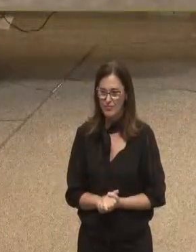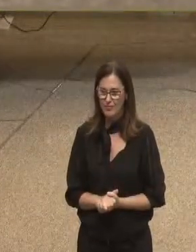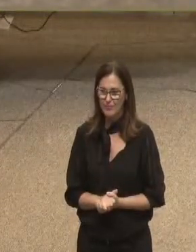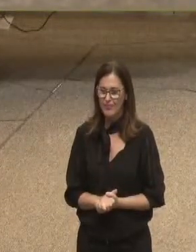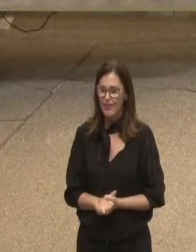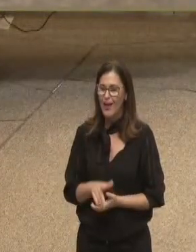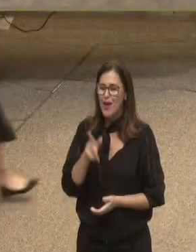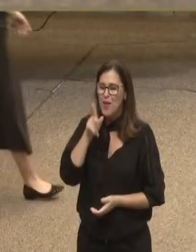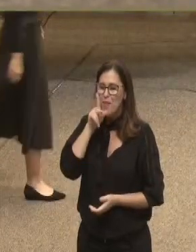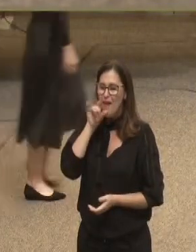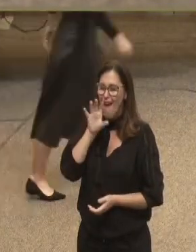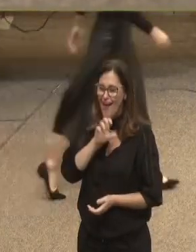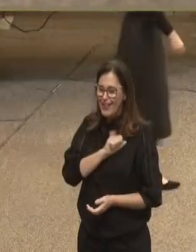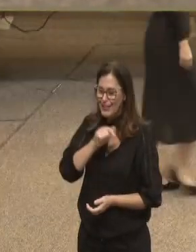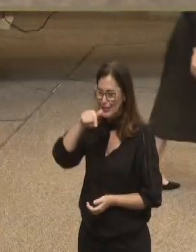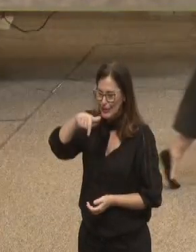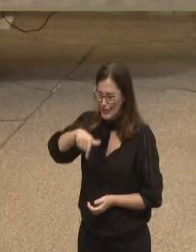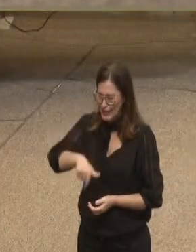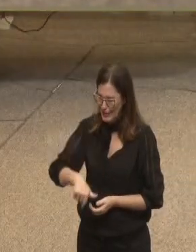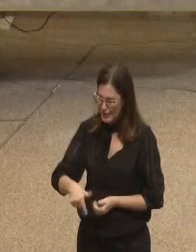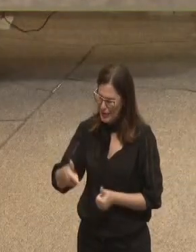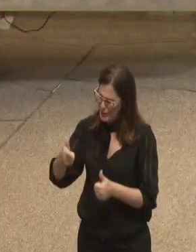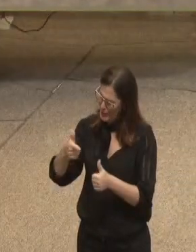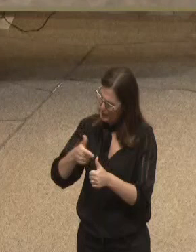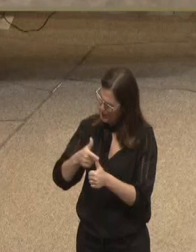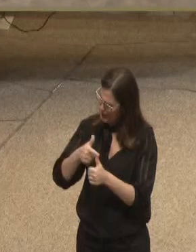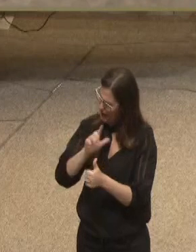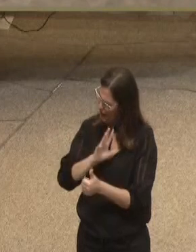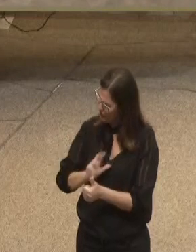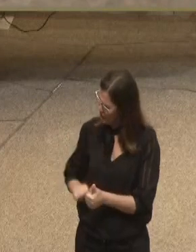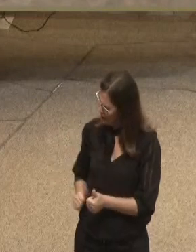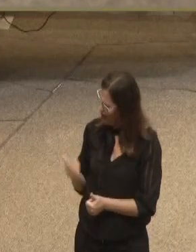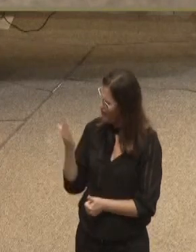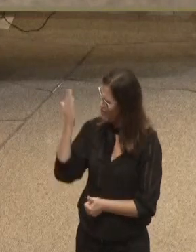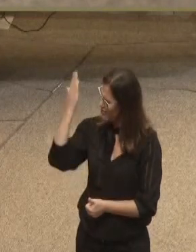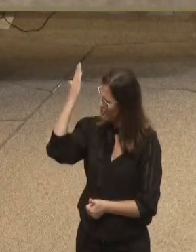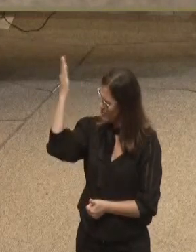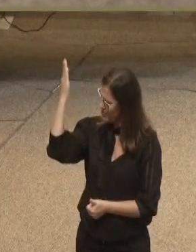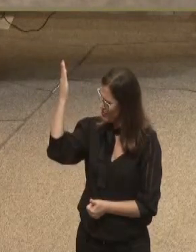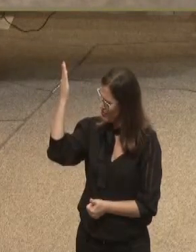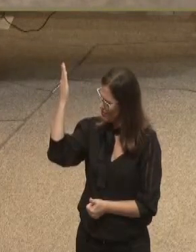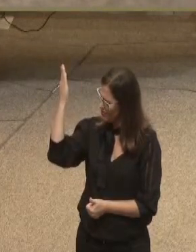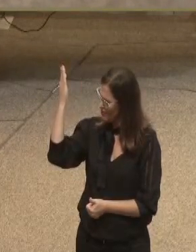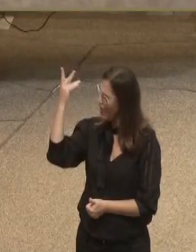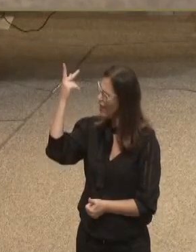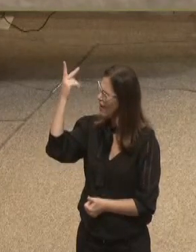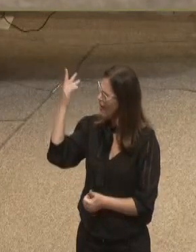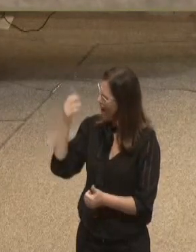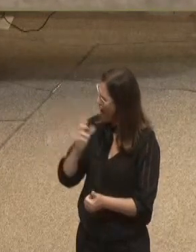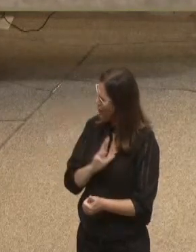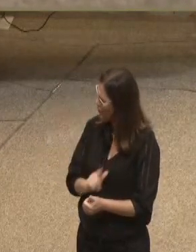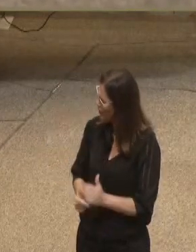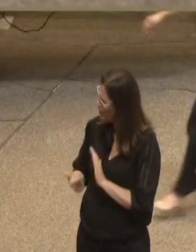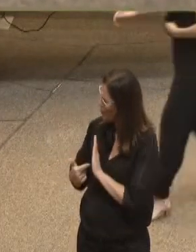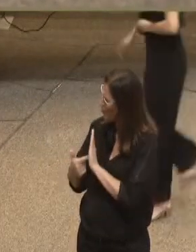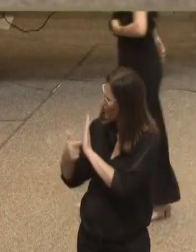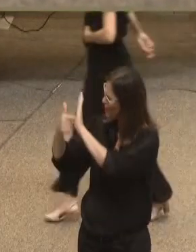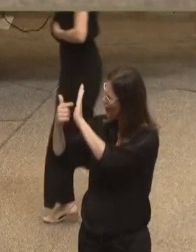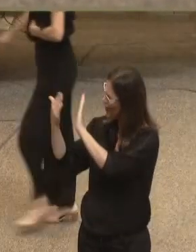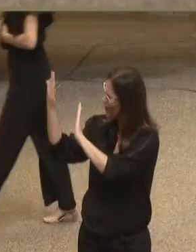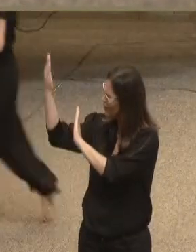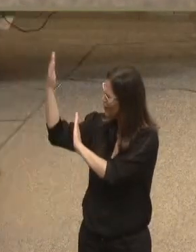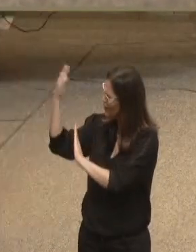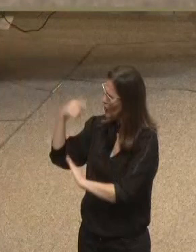Querido Pai, aqui estamos em primeiro lugar para te adorar, Senhor. Te adorar e demonstrar a Ti o